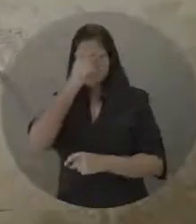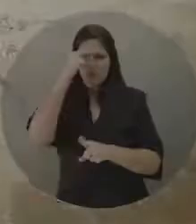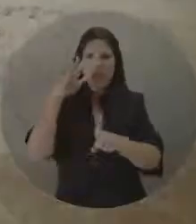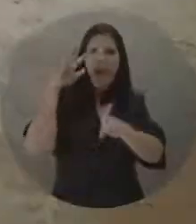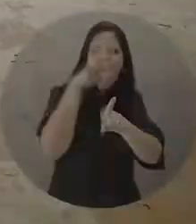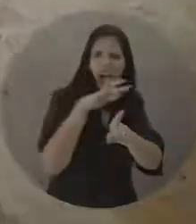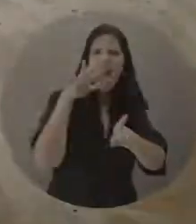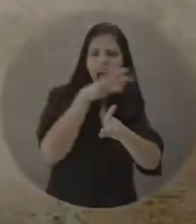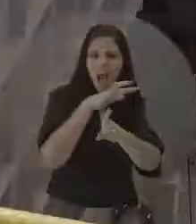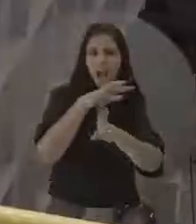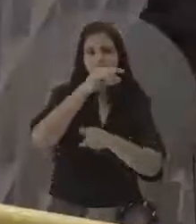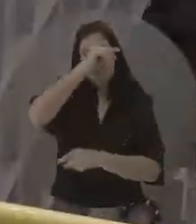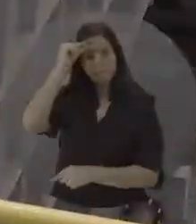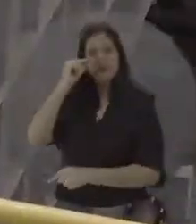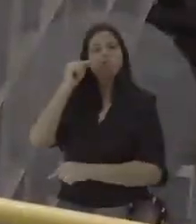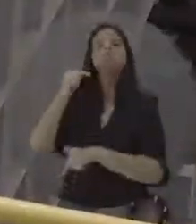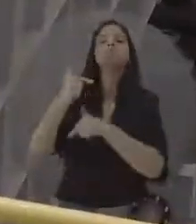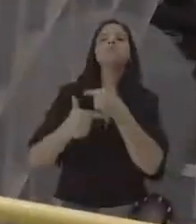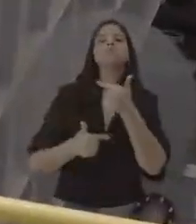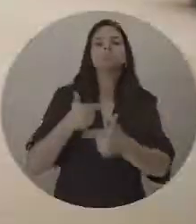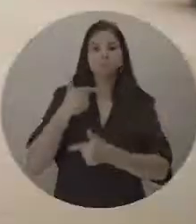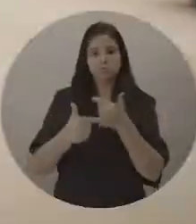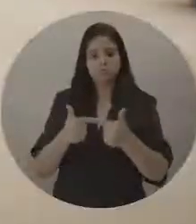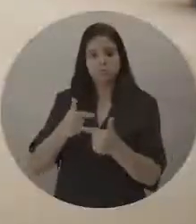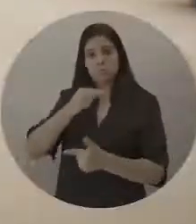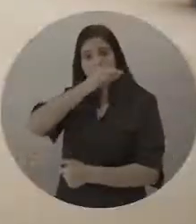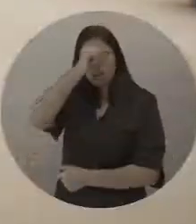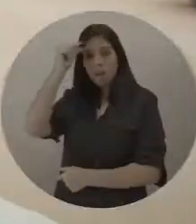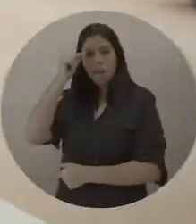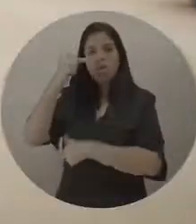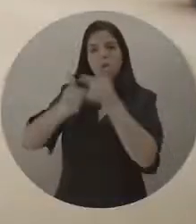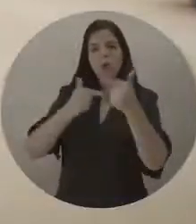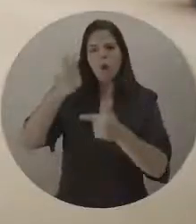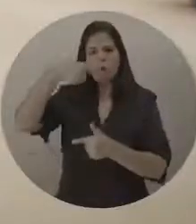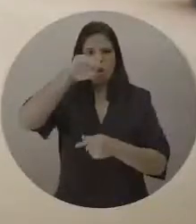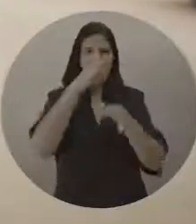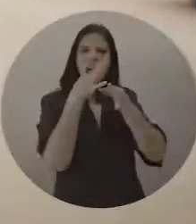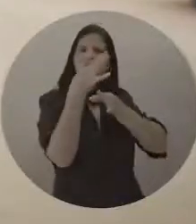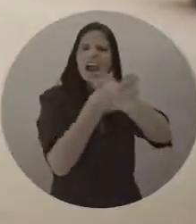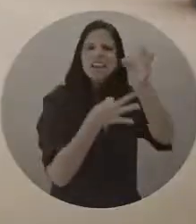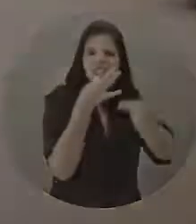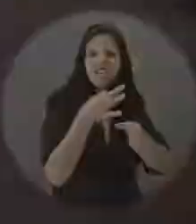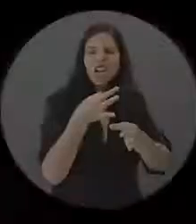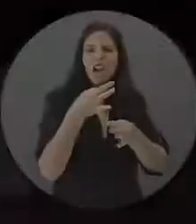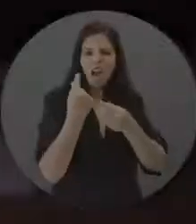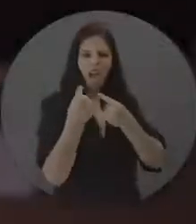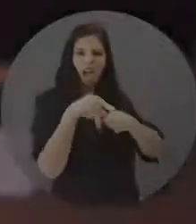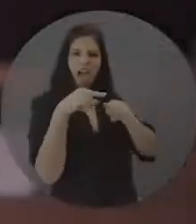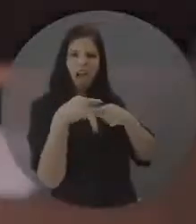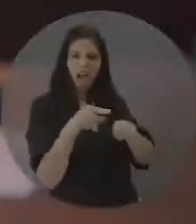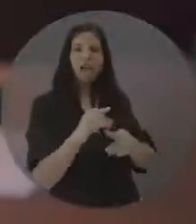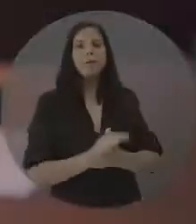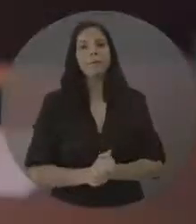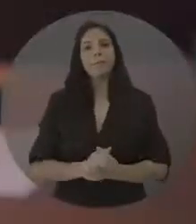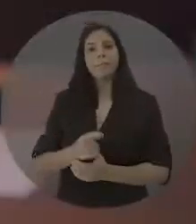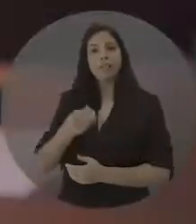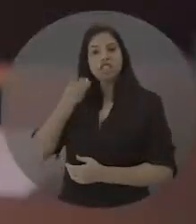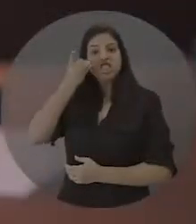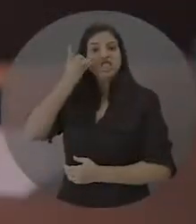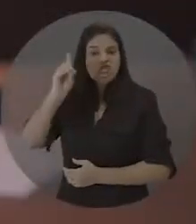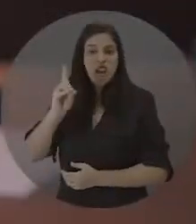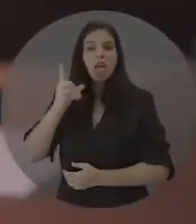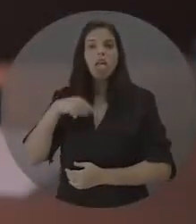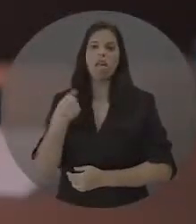só atacam, Emmanuel trabalha. O diferencial é que o Emmanuel trabalha, os outros criticam, né? Minha gente,